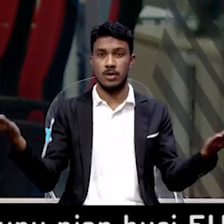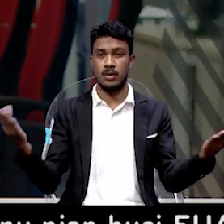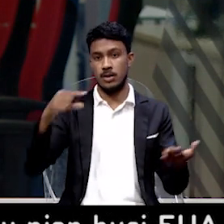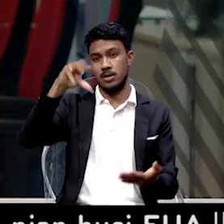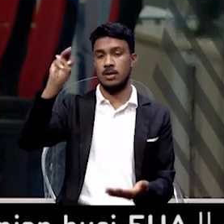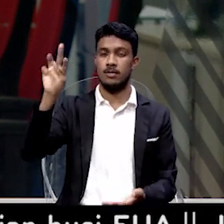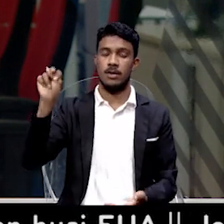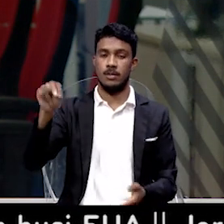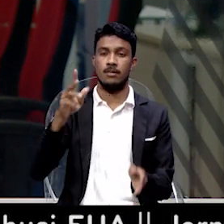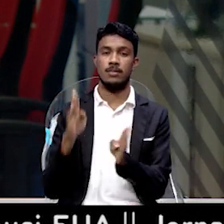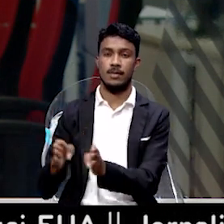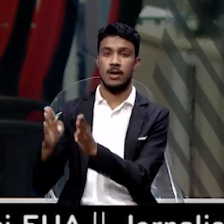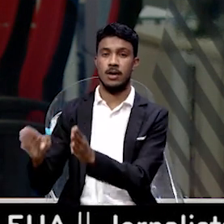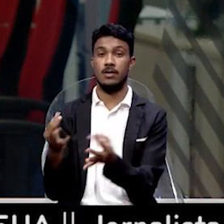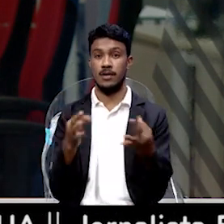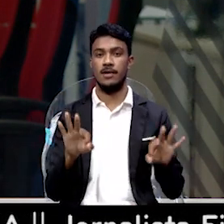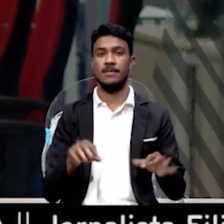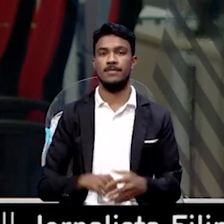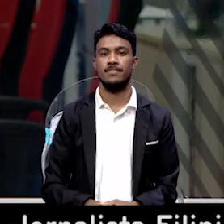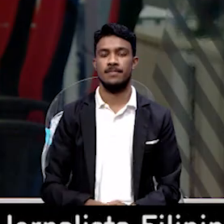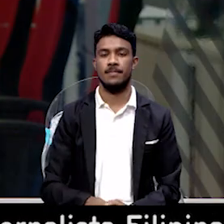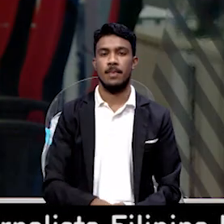BGMN Proparona.